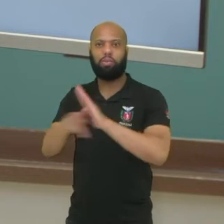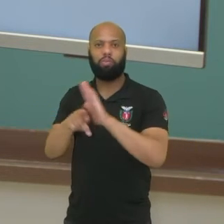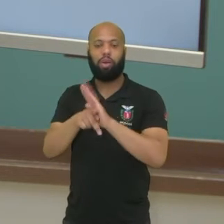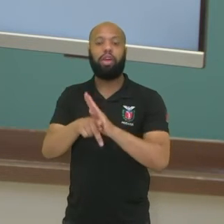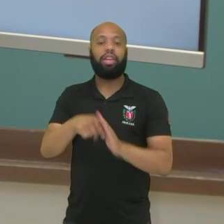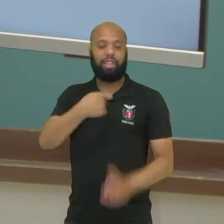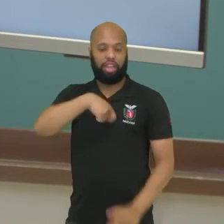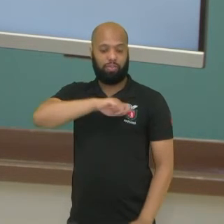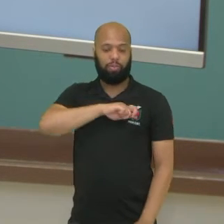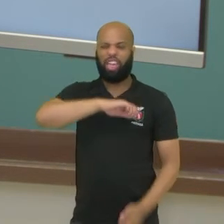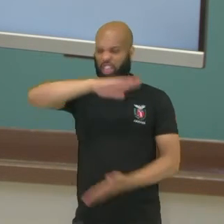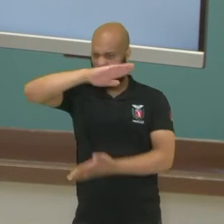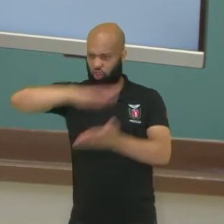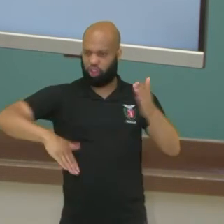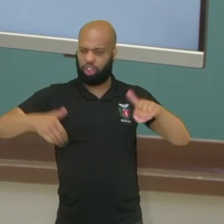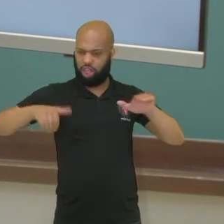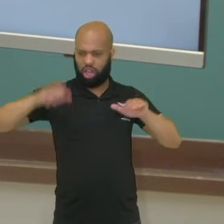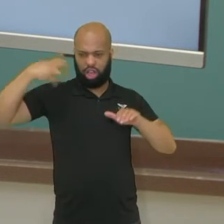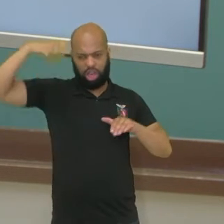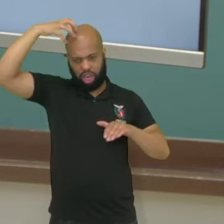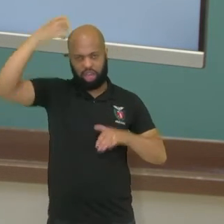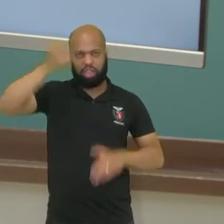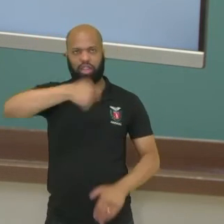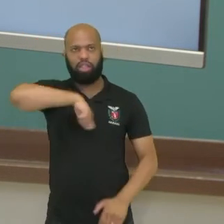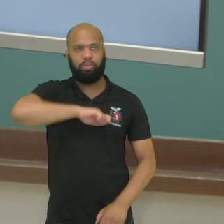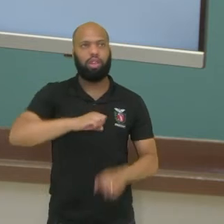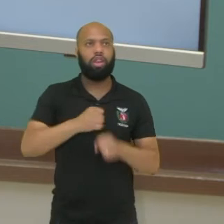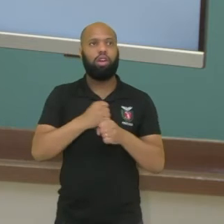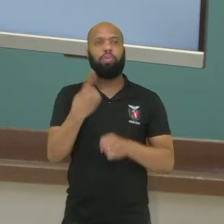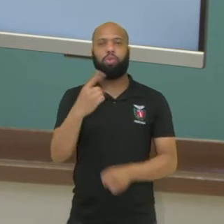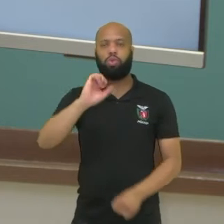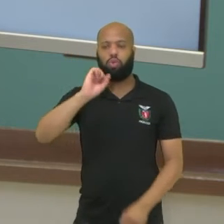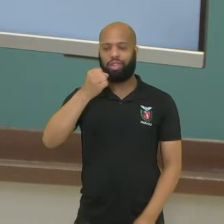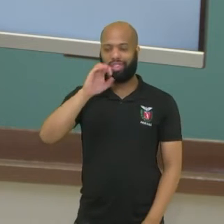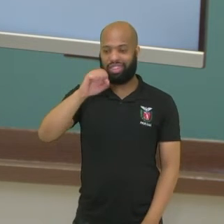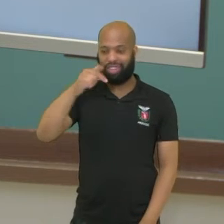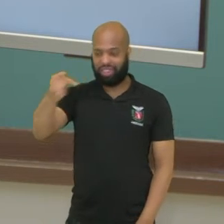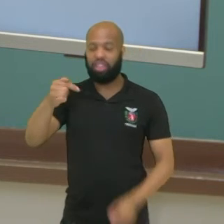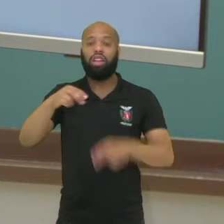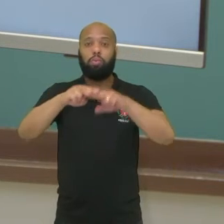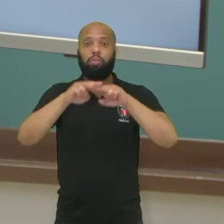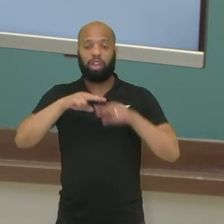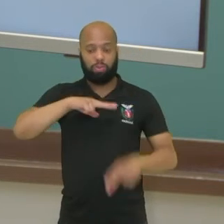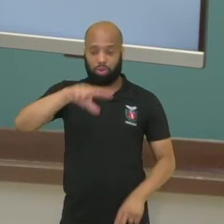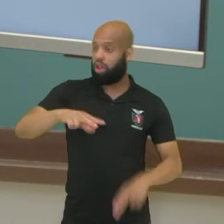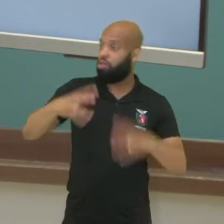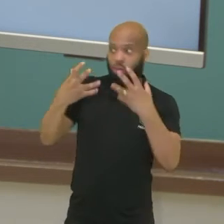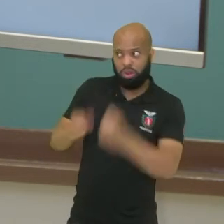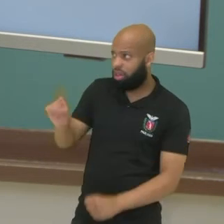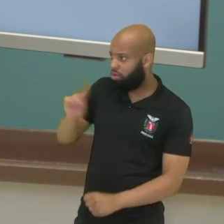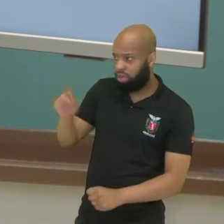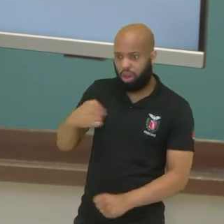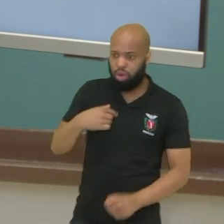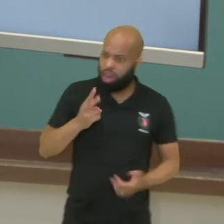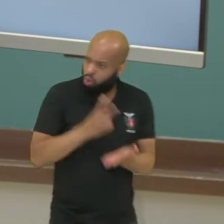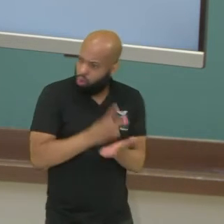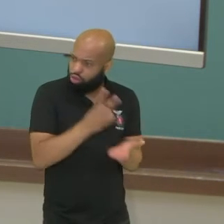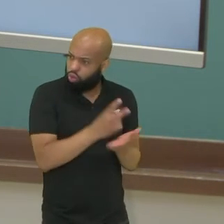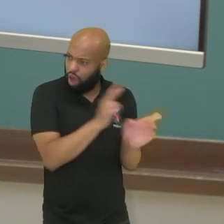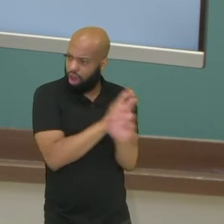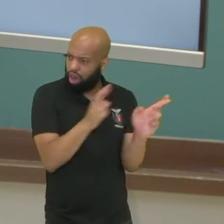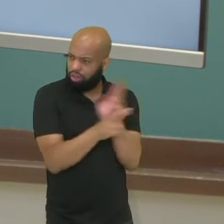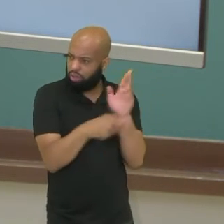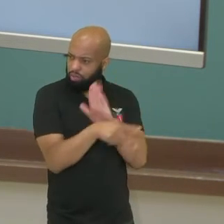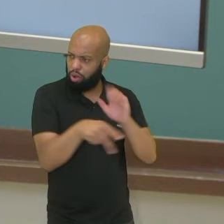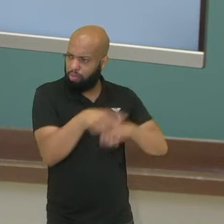destronado o rei espanhol, e em 1807, devido a Portugal não aceitar o rompimento com as relações